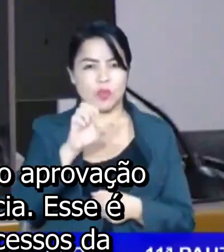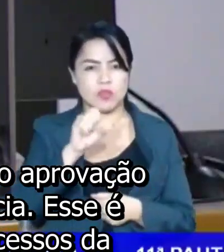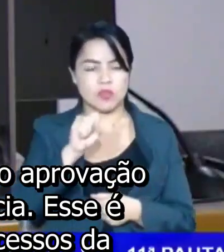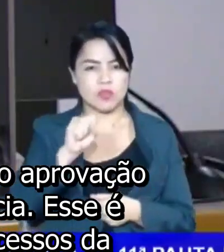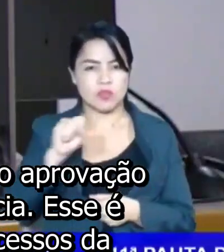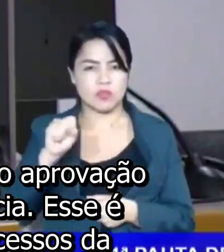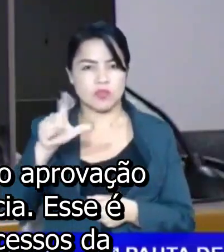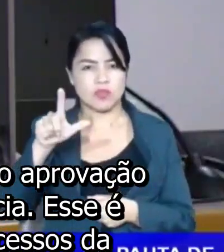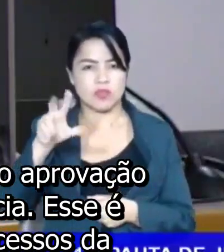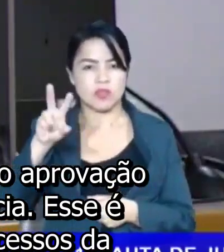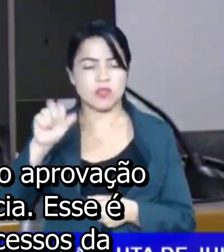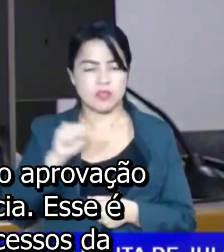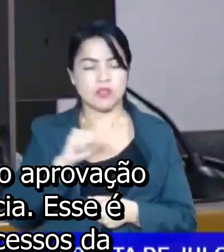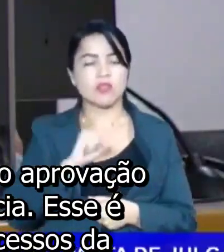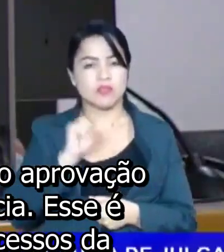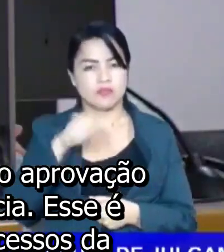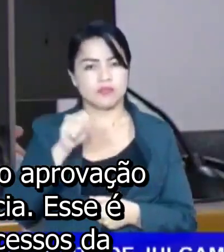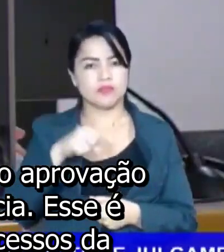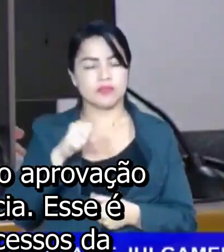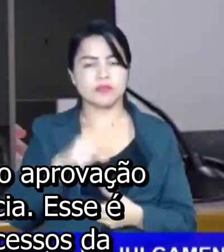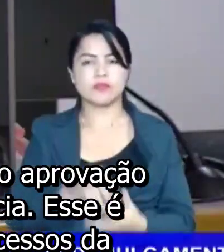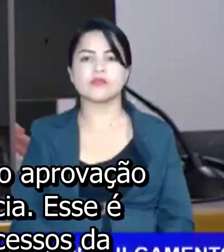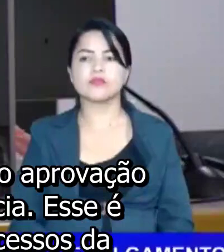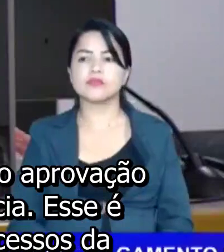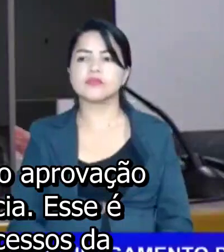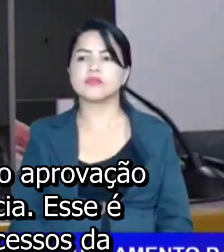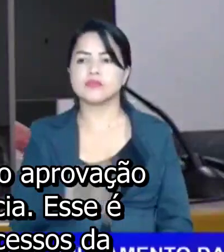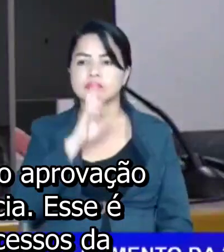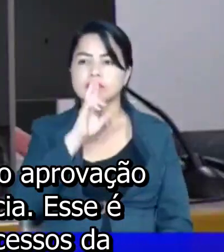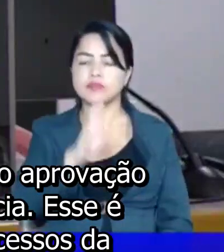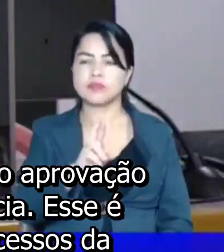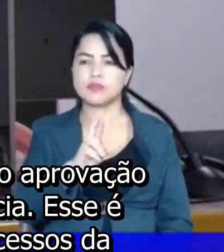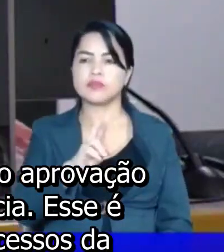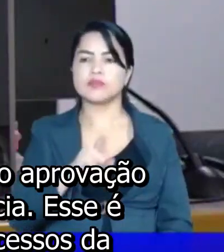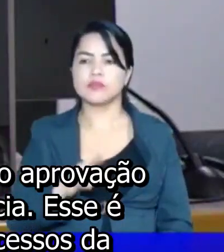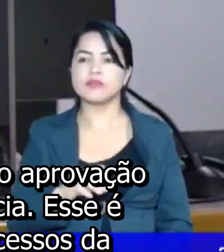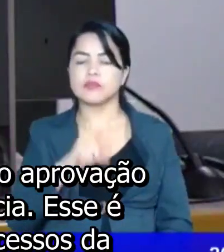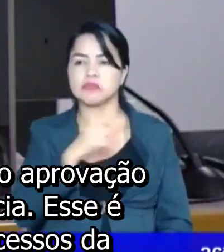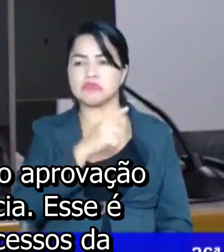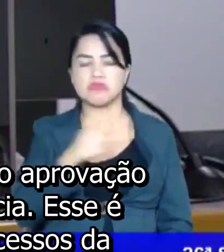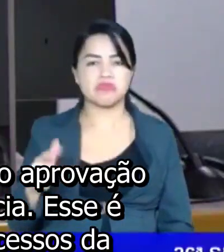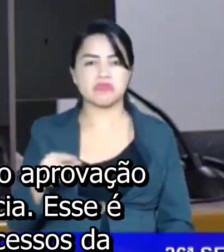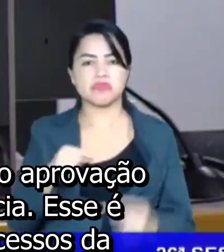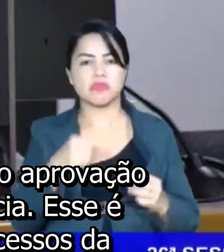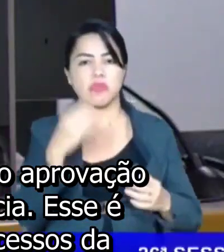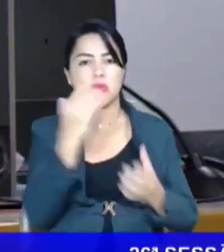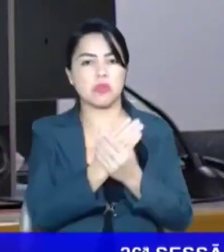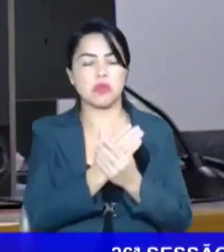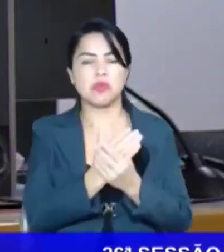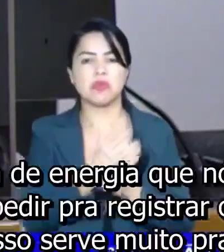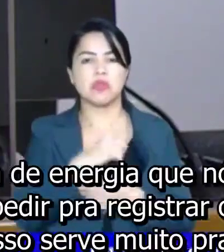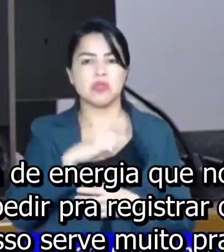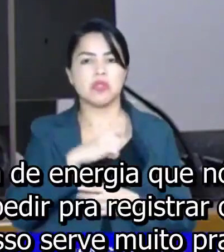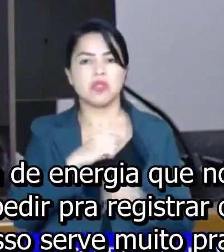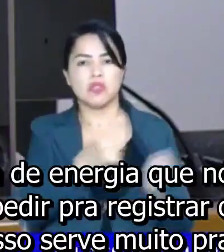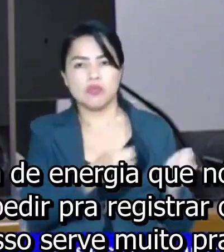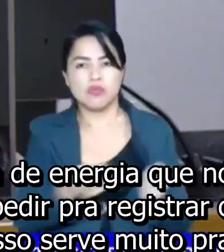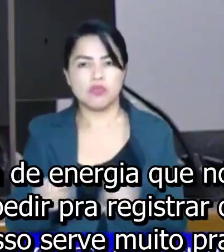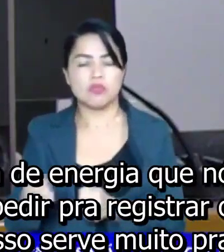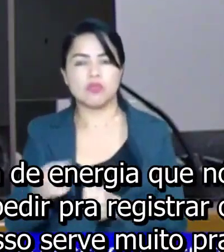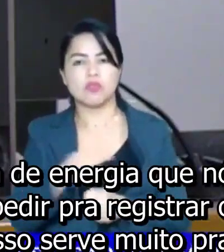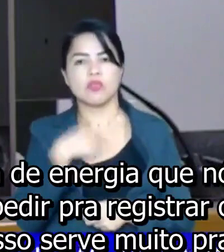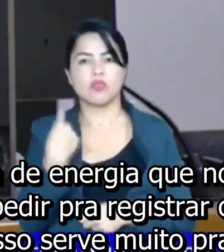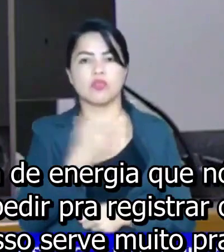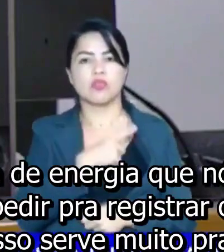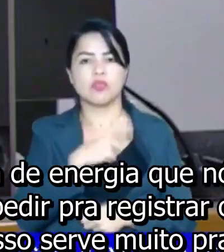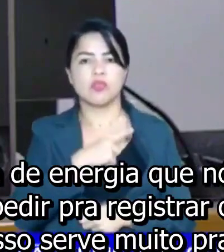fazendo leitura no papel que está em sua mão. Esse é o resultado, Clêmen Sejude. Não havendo mais processos da judiciária, nós